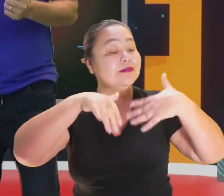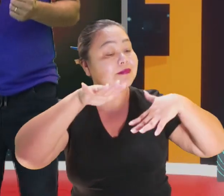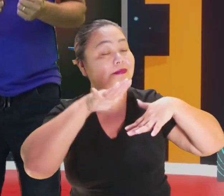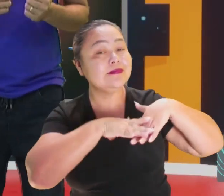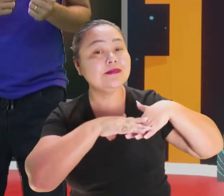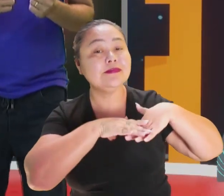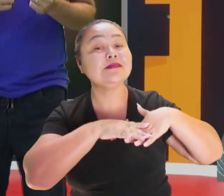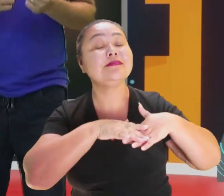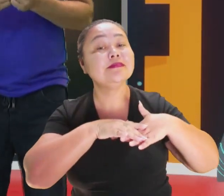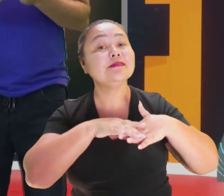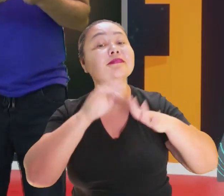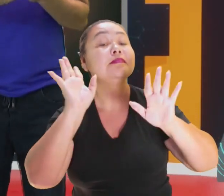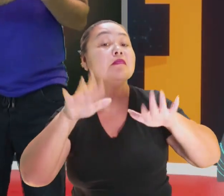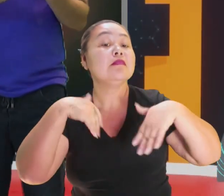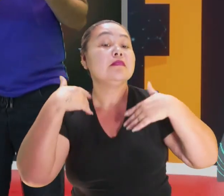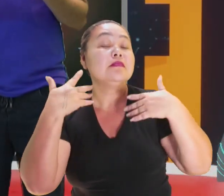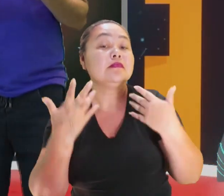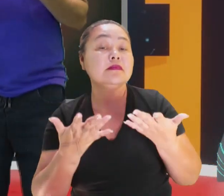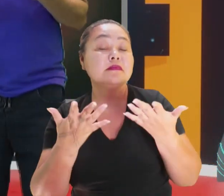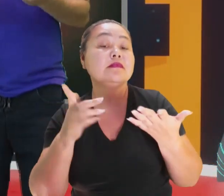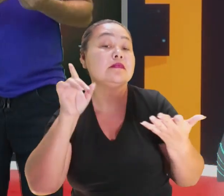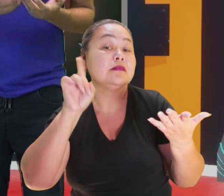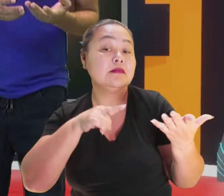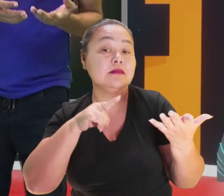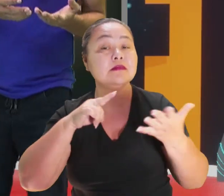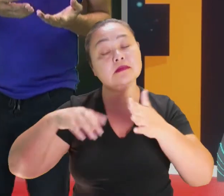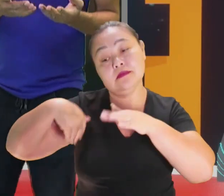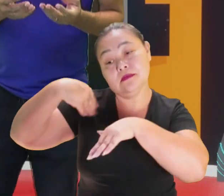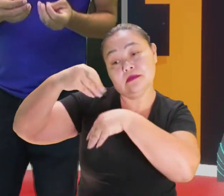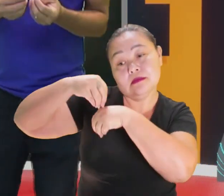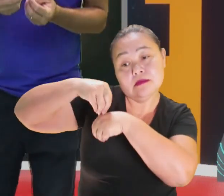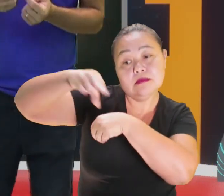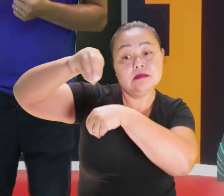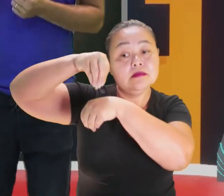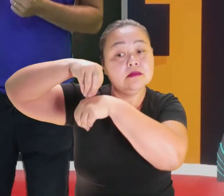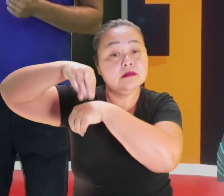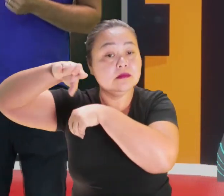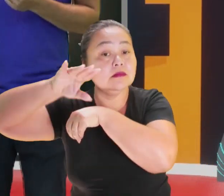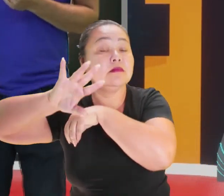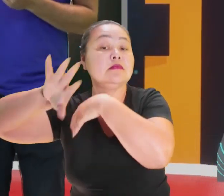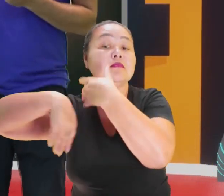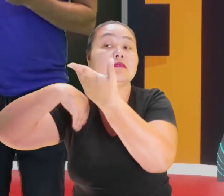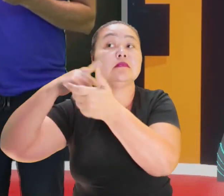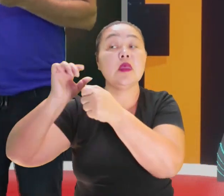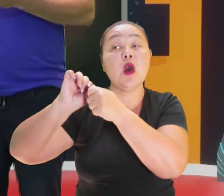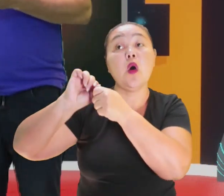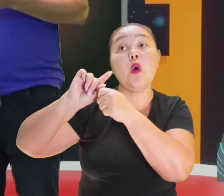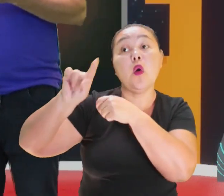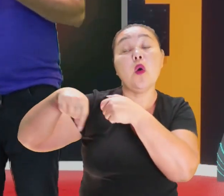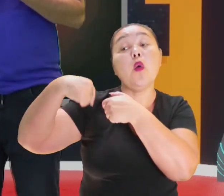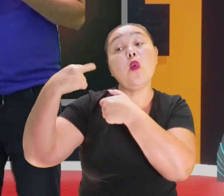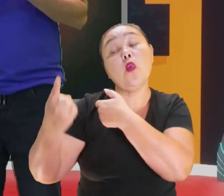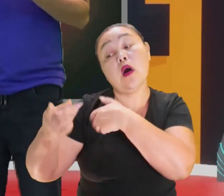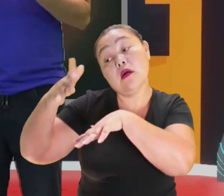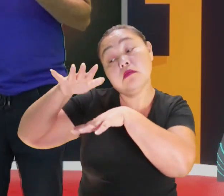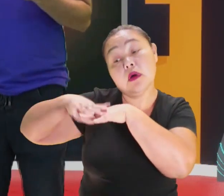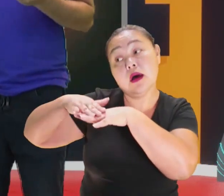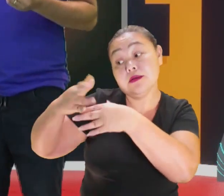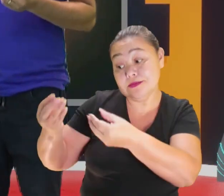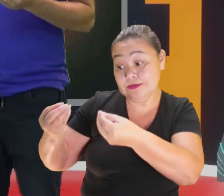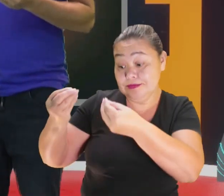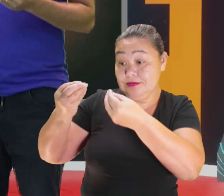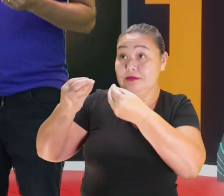matemática em si, quando ela é passada, transmitida ou quando ela é recepcionada de